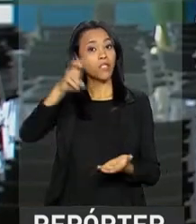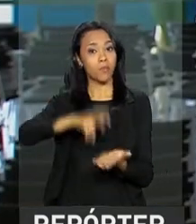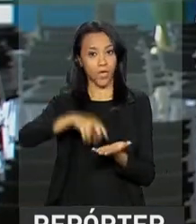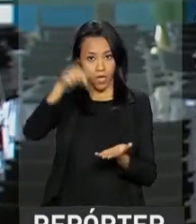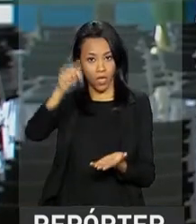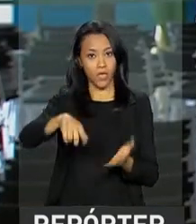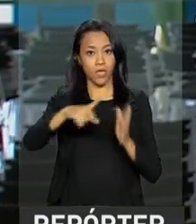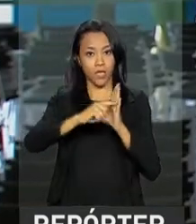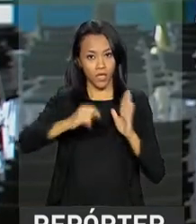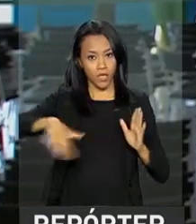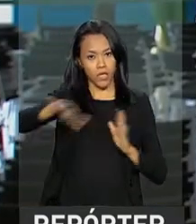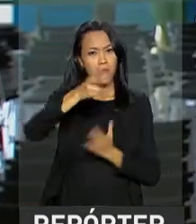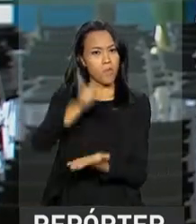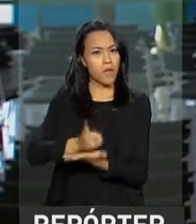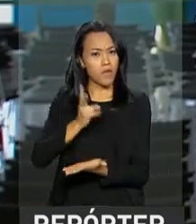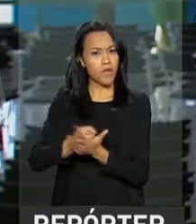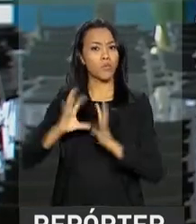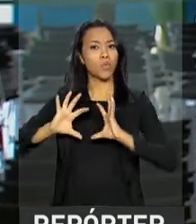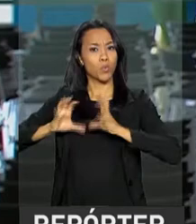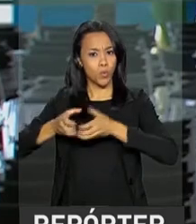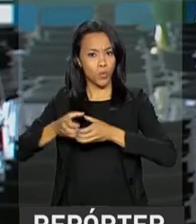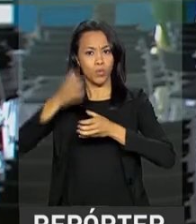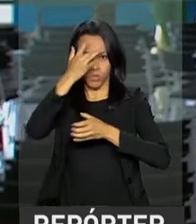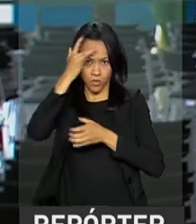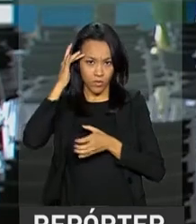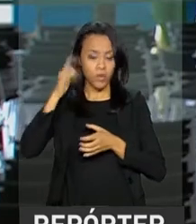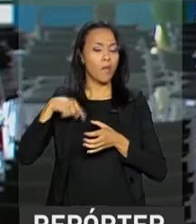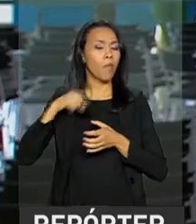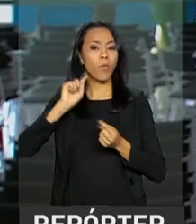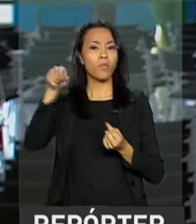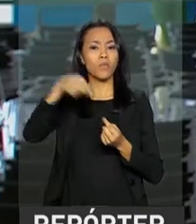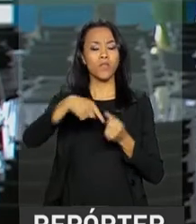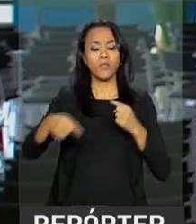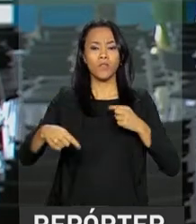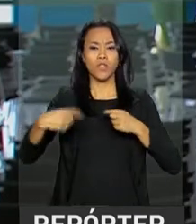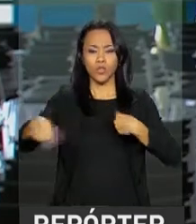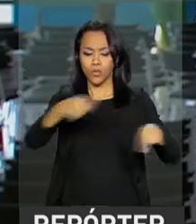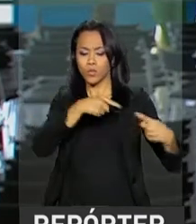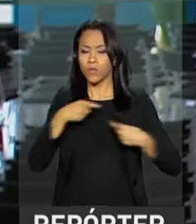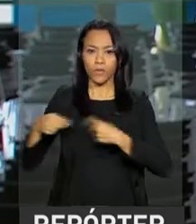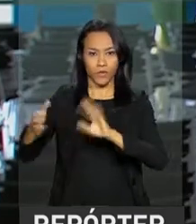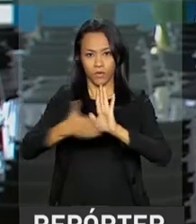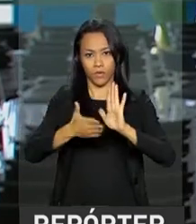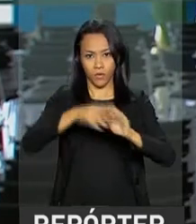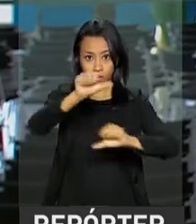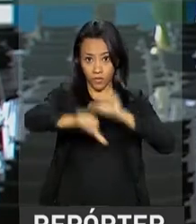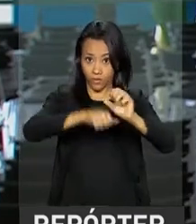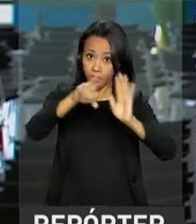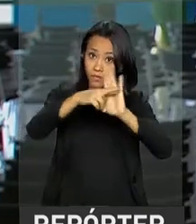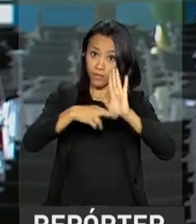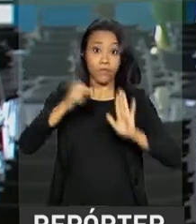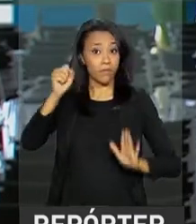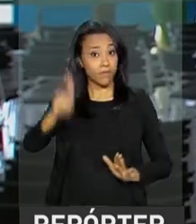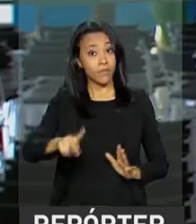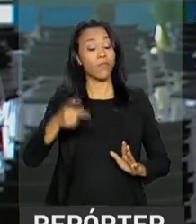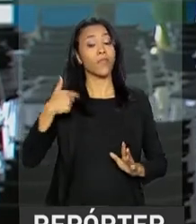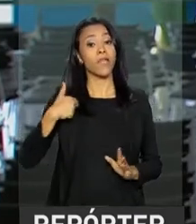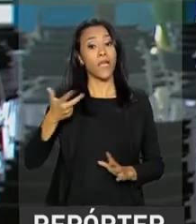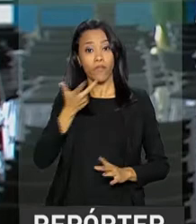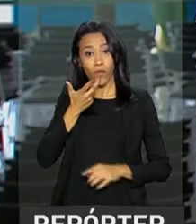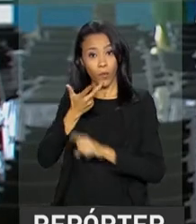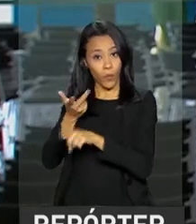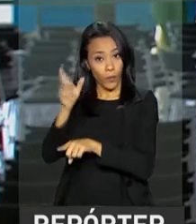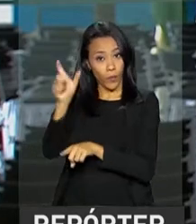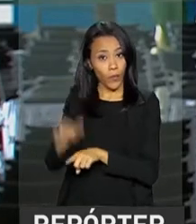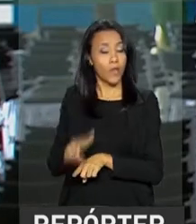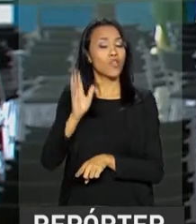palácio do planalto com a mesma equipe para discutir essa proposta da reforma da previdência segundo ele já é consenso de